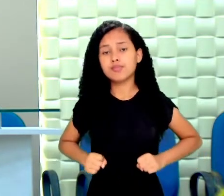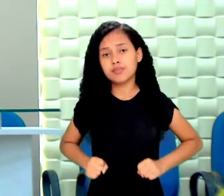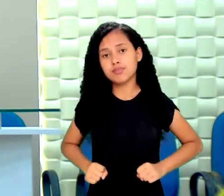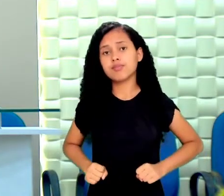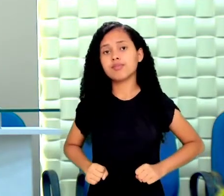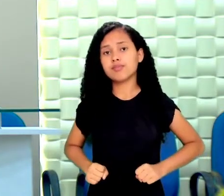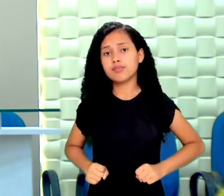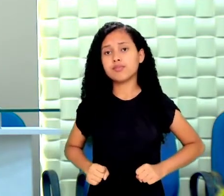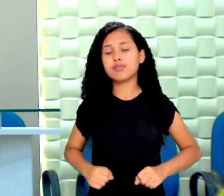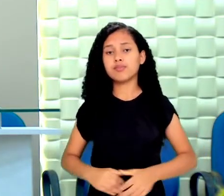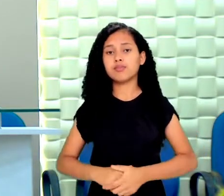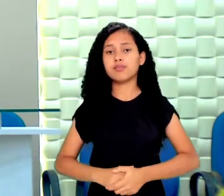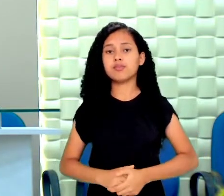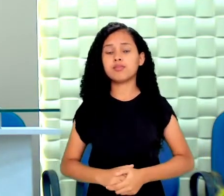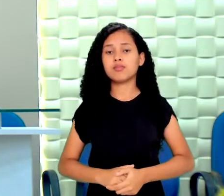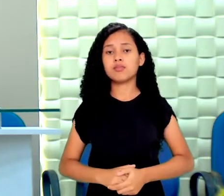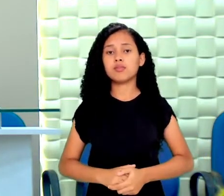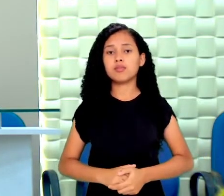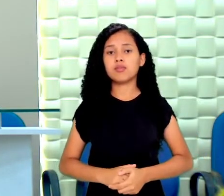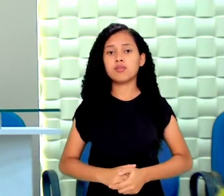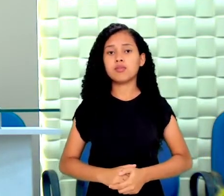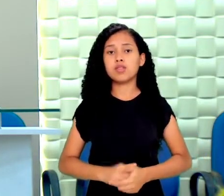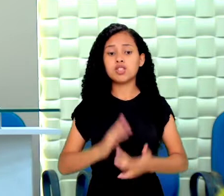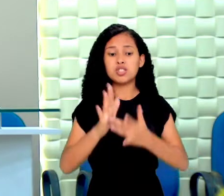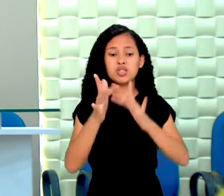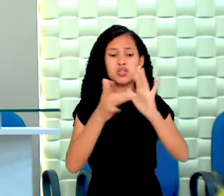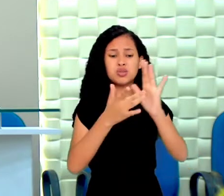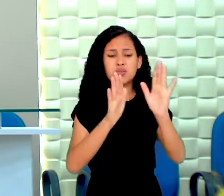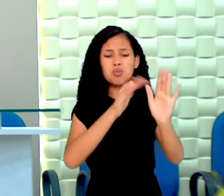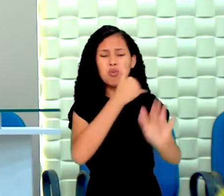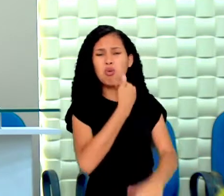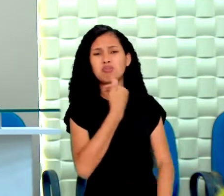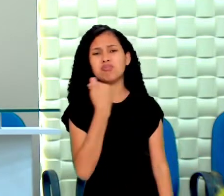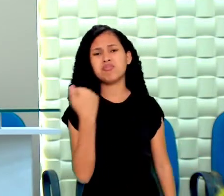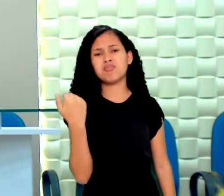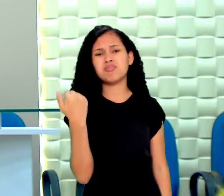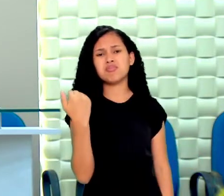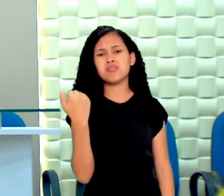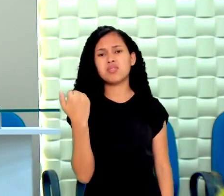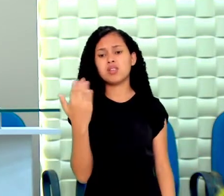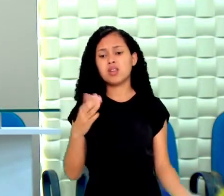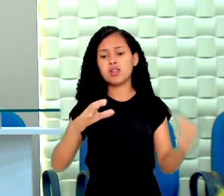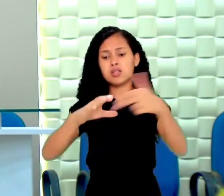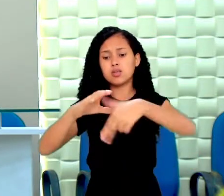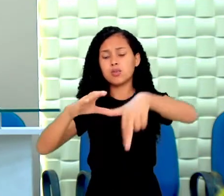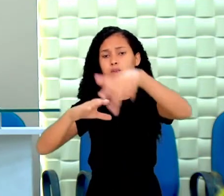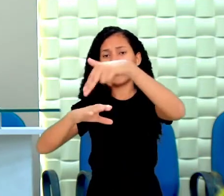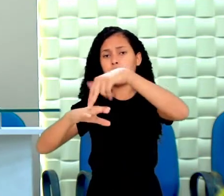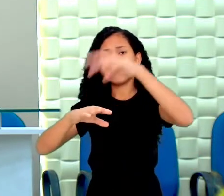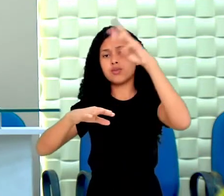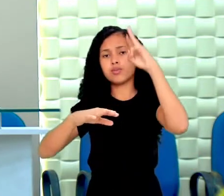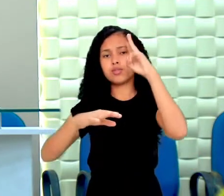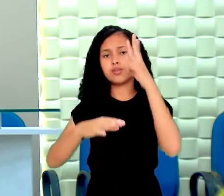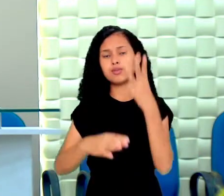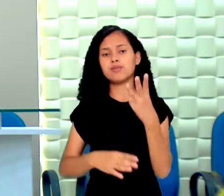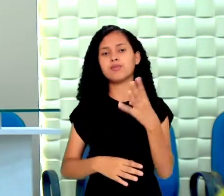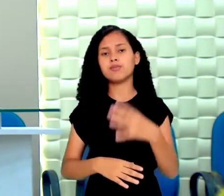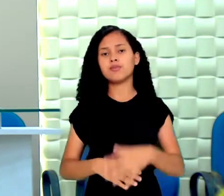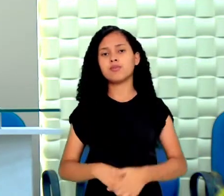dos escribas, ser morto e ressuscitado no terceiro